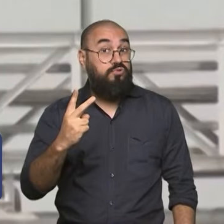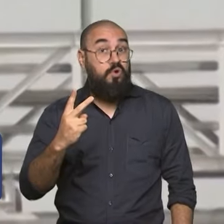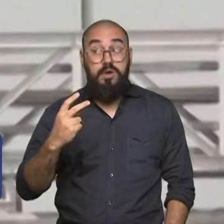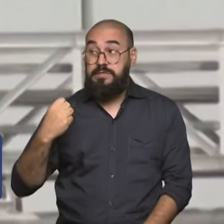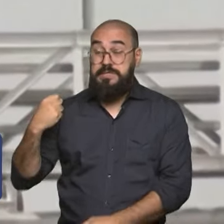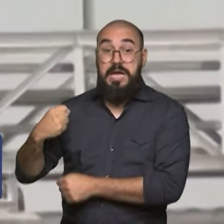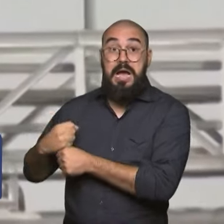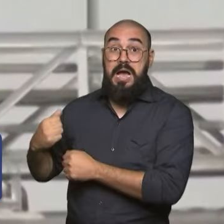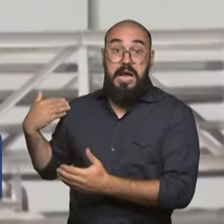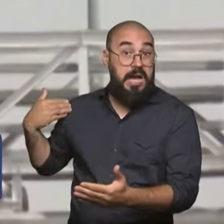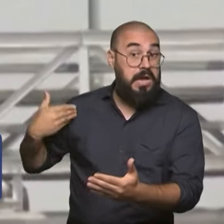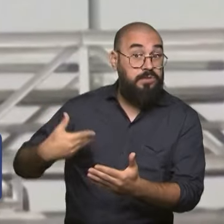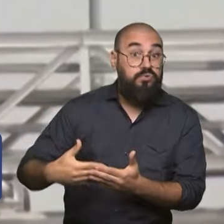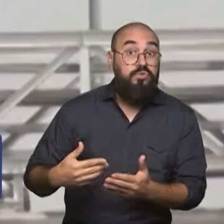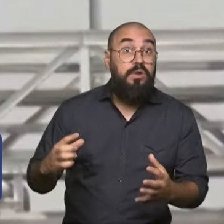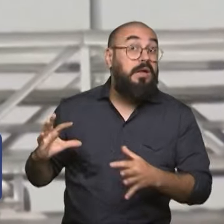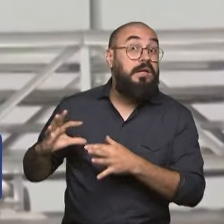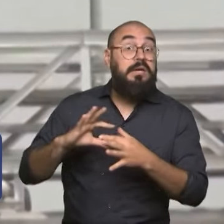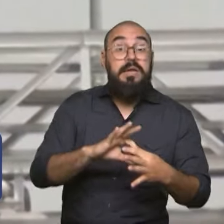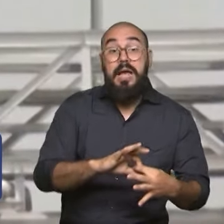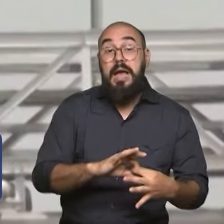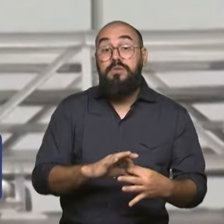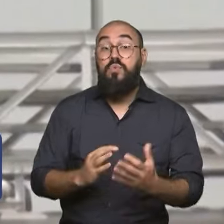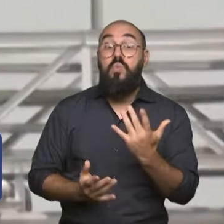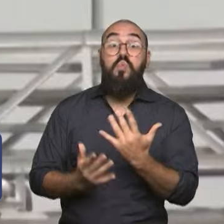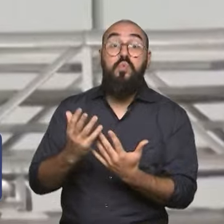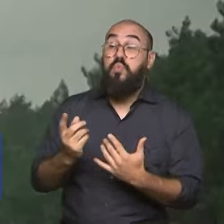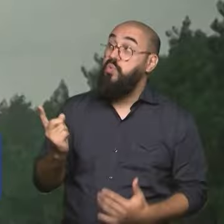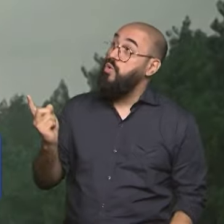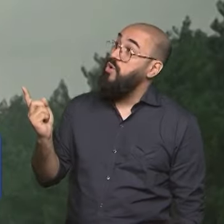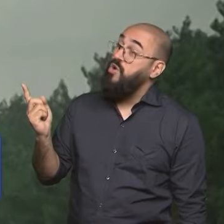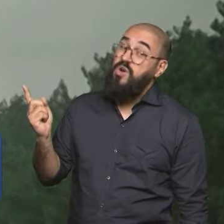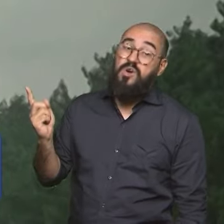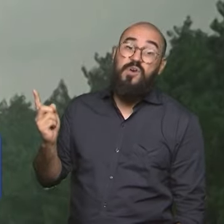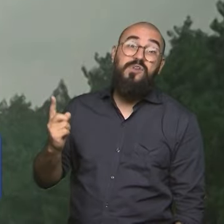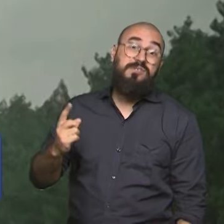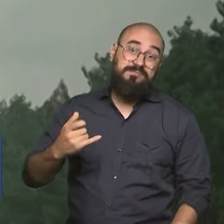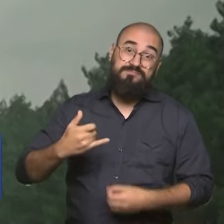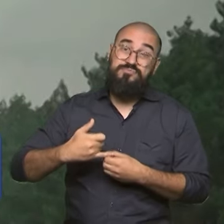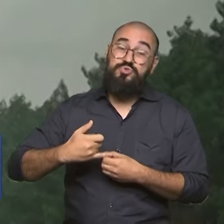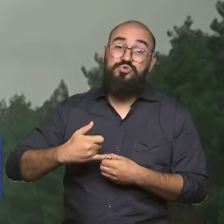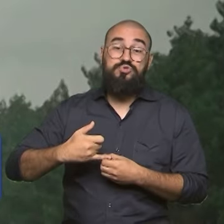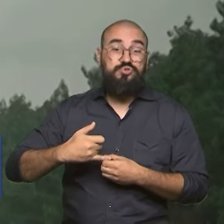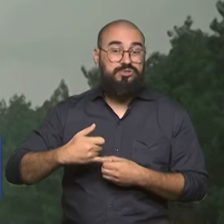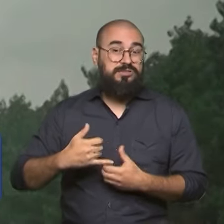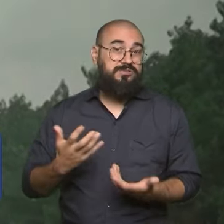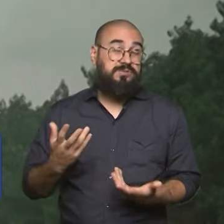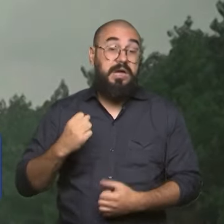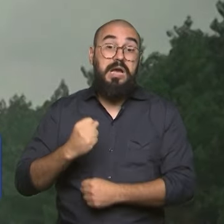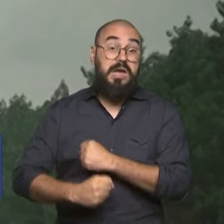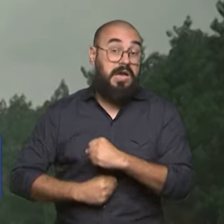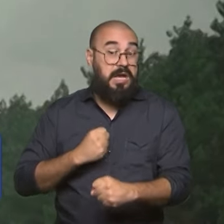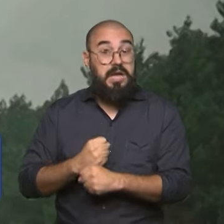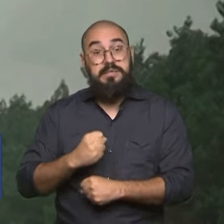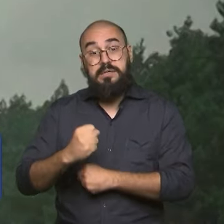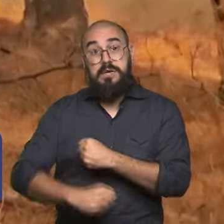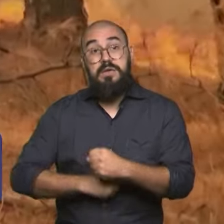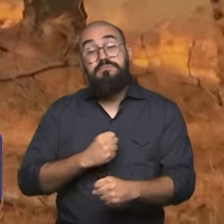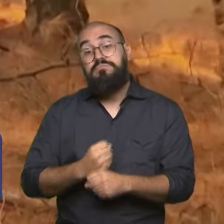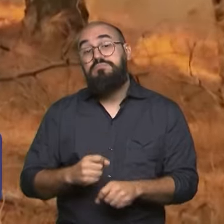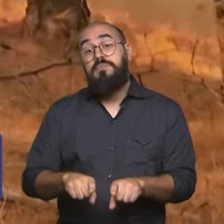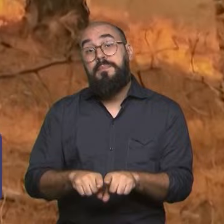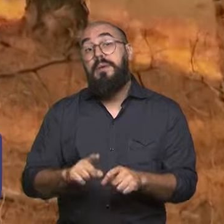anos está ligado à queima de combustíveis fósseis com variações anuais influenciadas pelo fenômeno e o